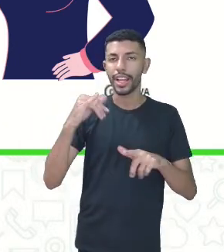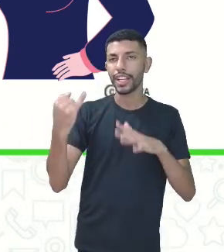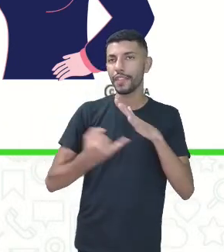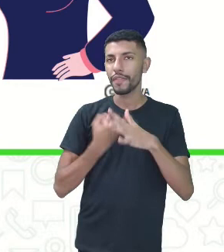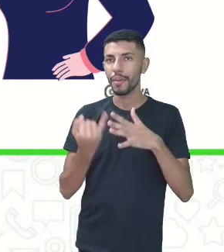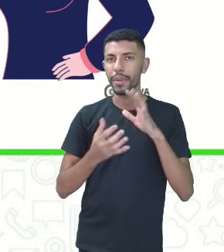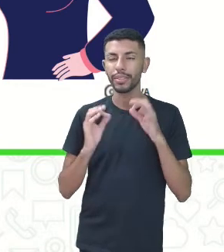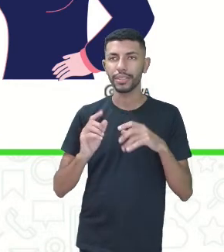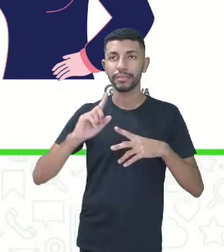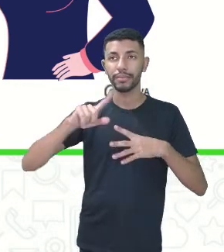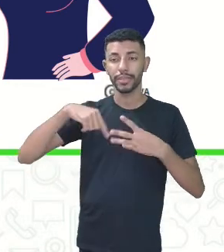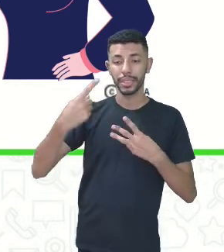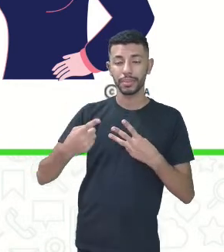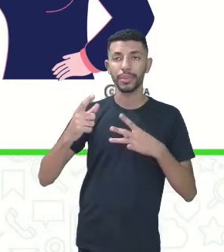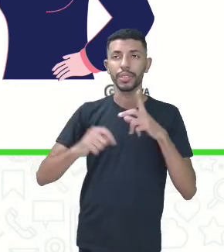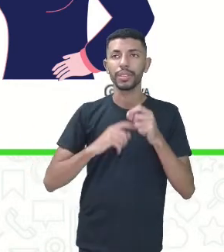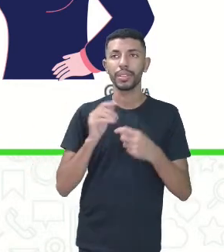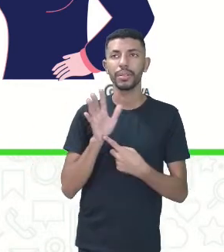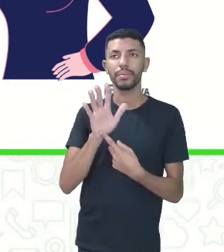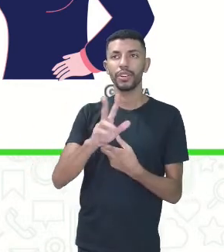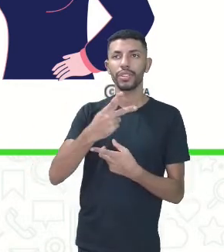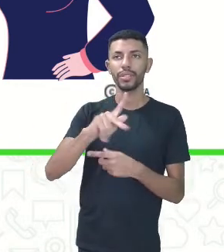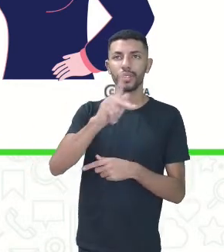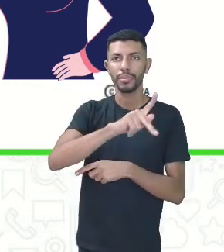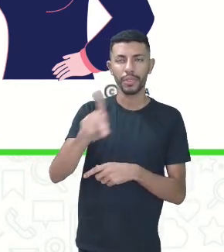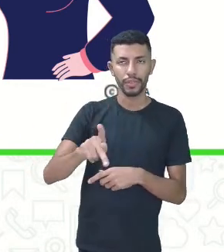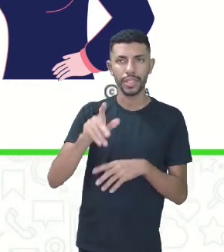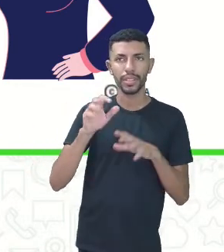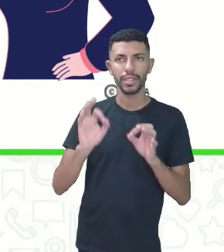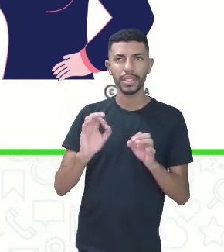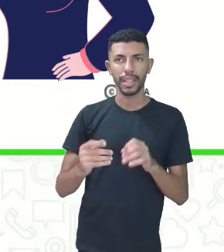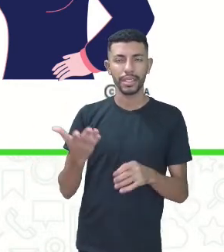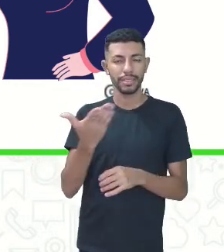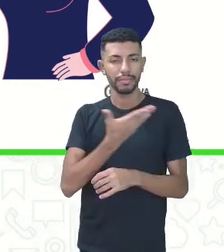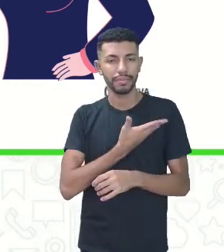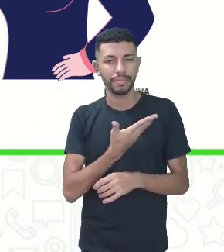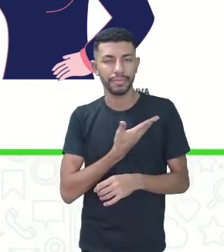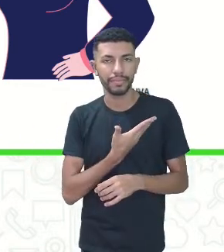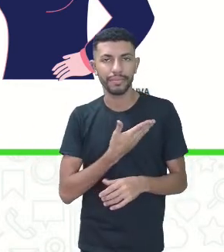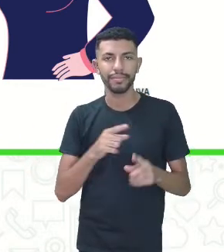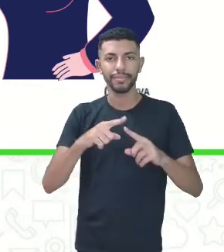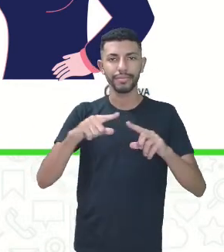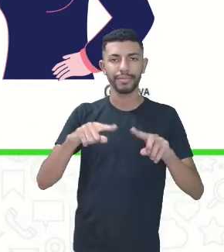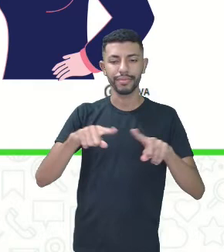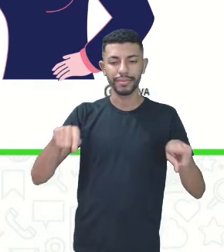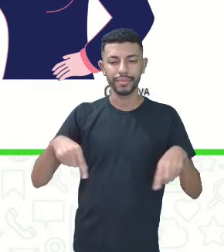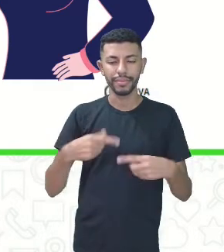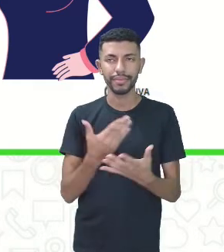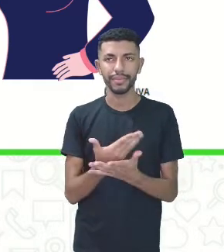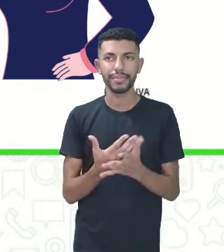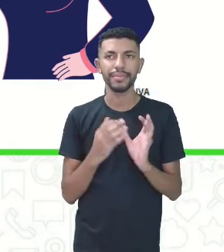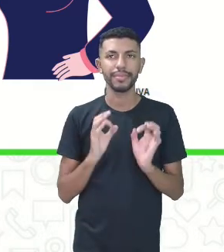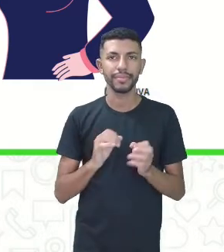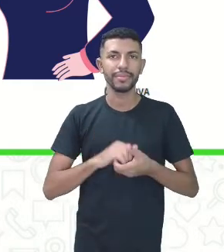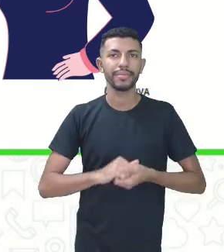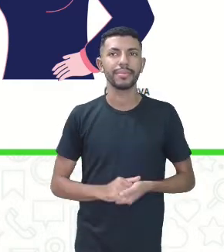Posteriormente, apresente para seu professor ou professora e colegas de classe.